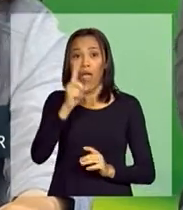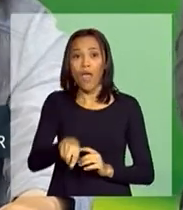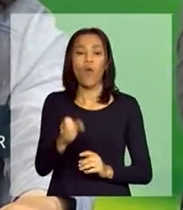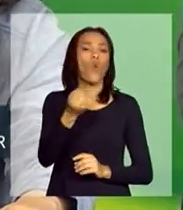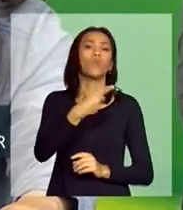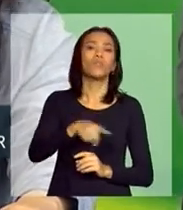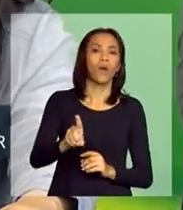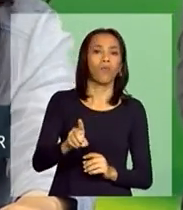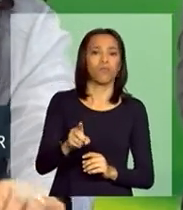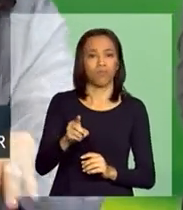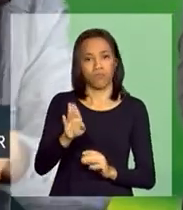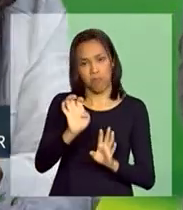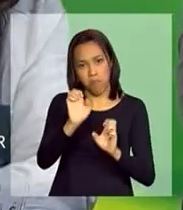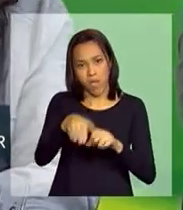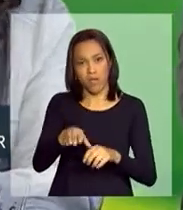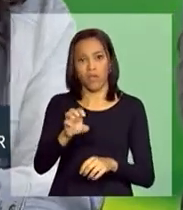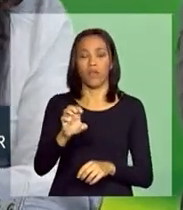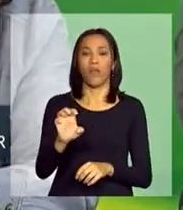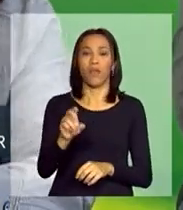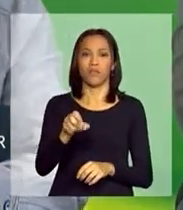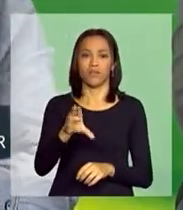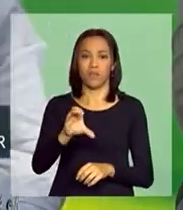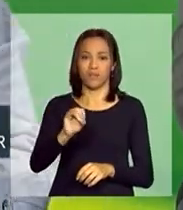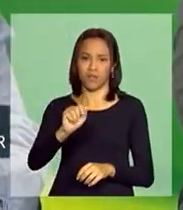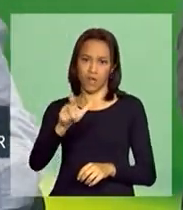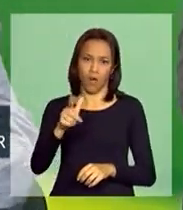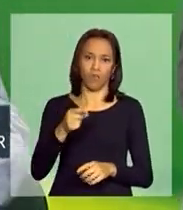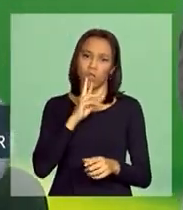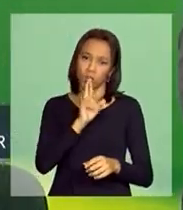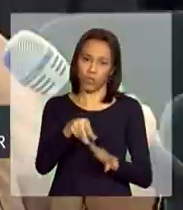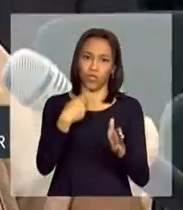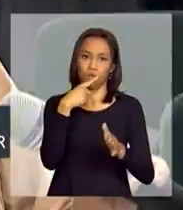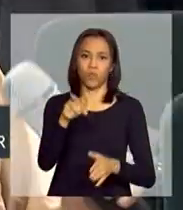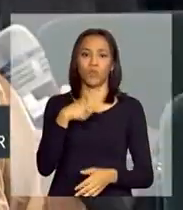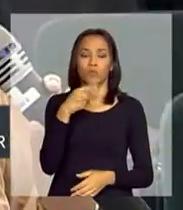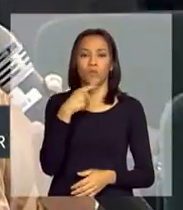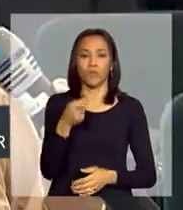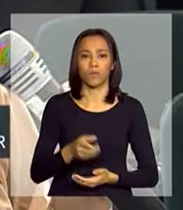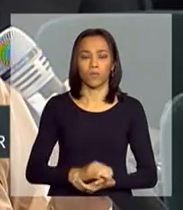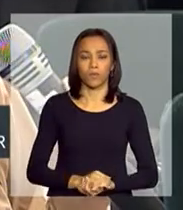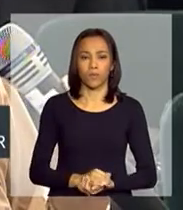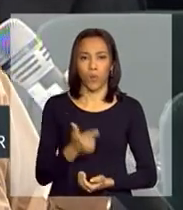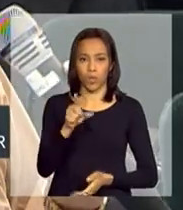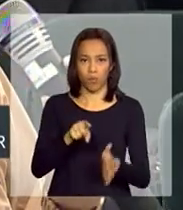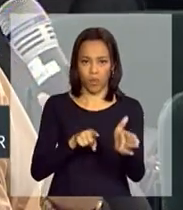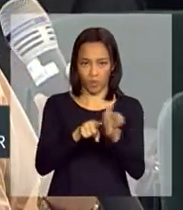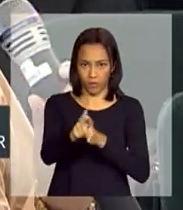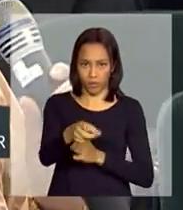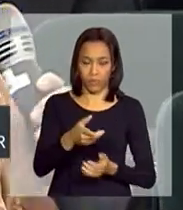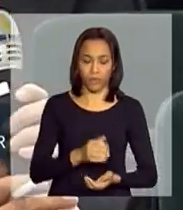um bem essencial espero ter atendido as suas dúvidas próxima pergunta